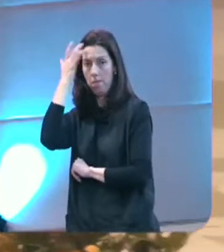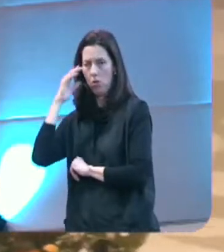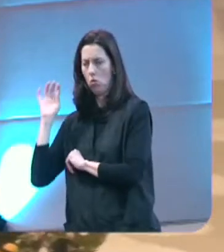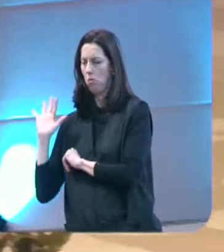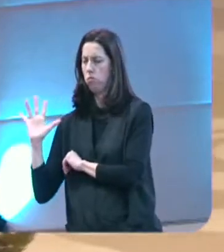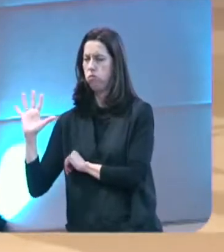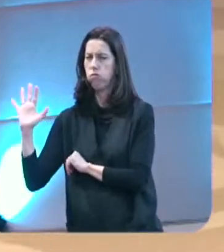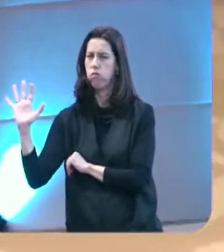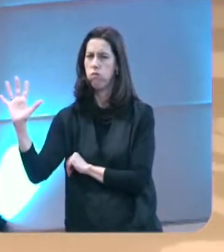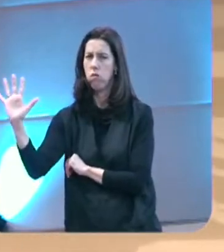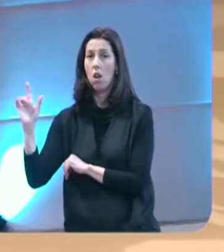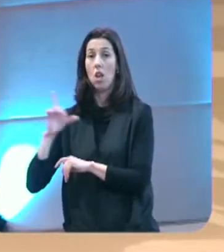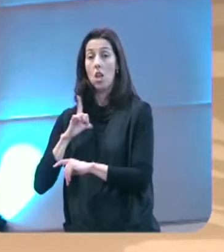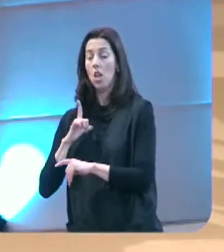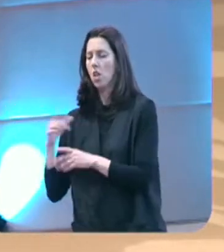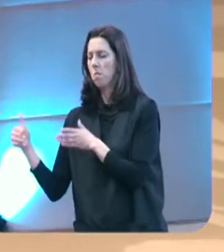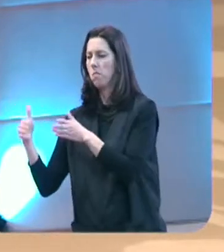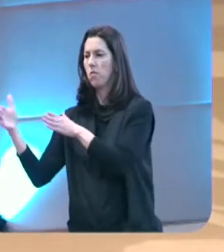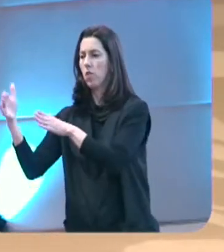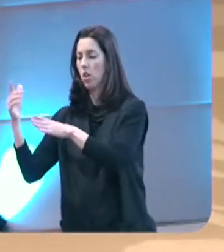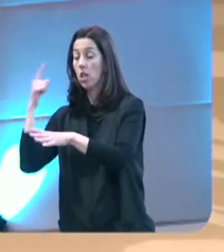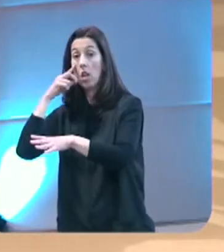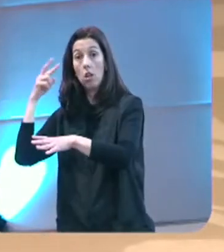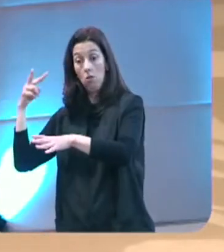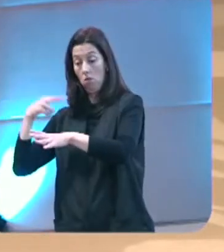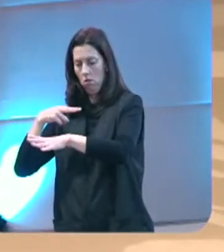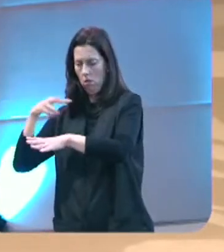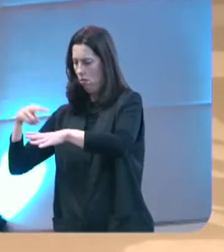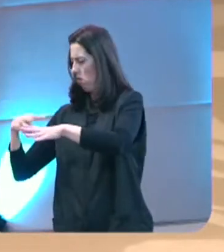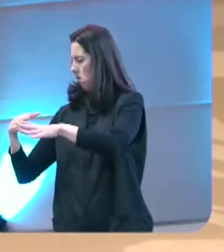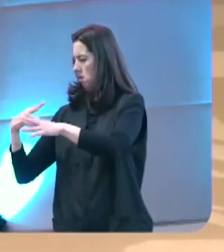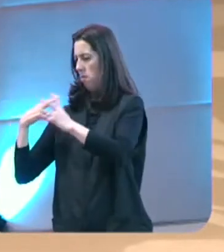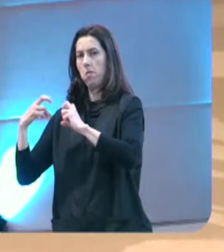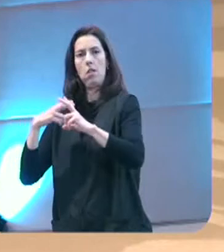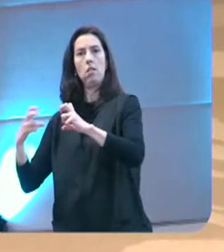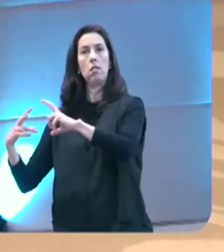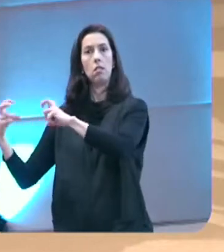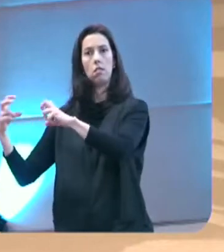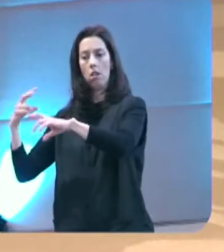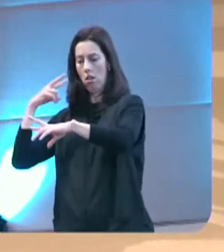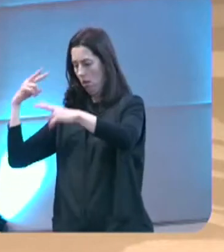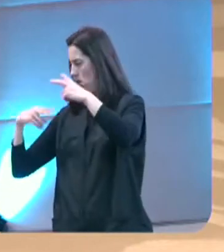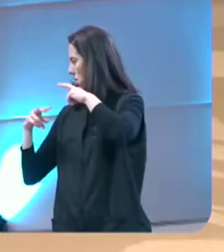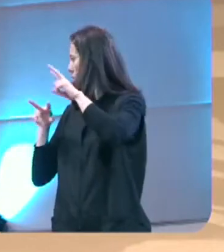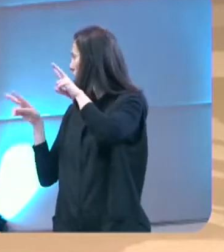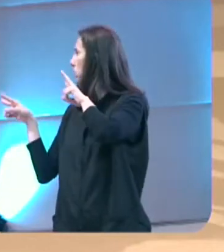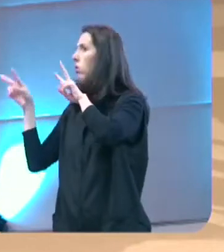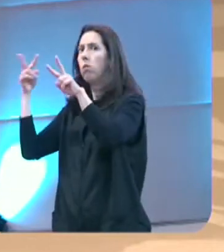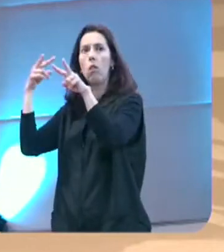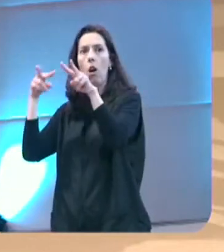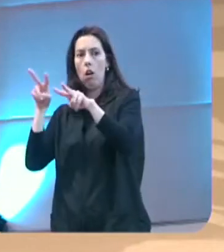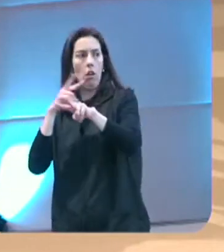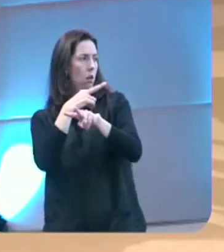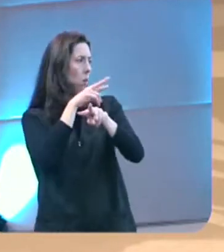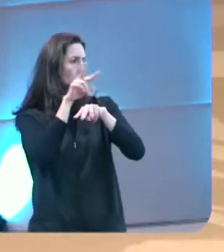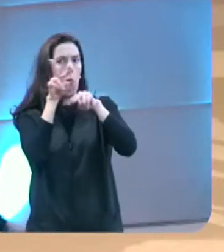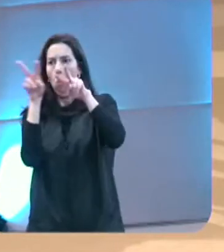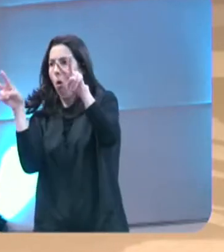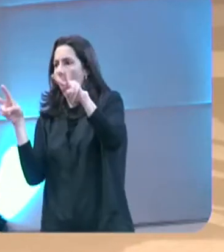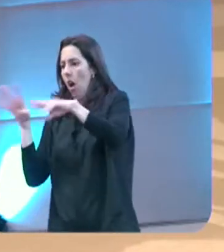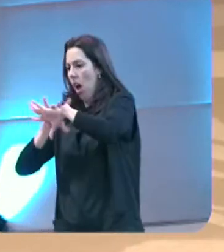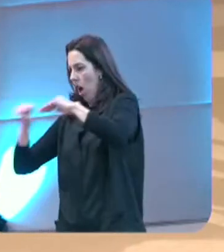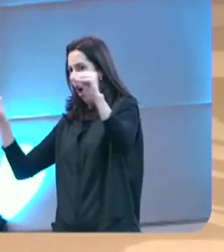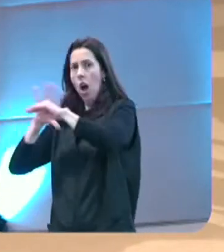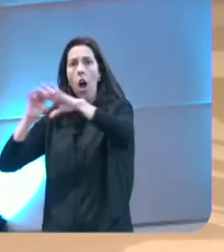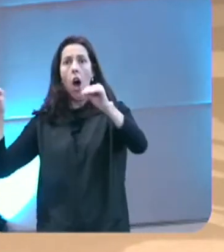sua pele ferida, e de repente eles são curados. Eles começam a olhar uns para os outros, eles começam a olhar para a sua pele.